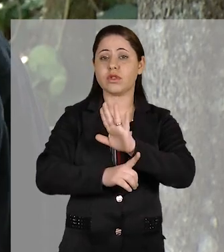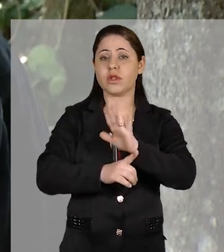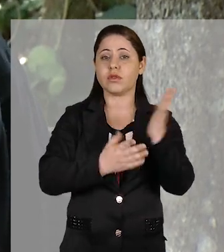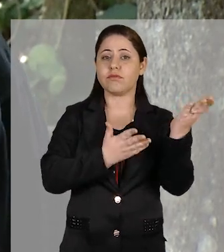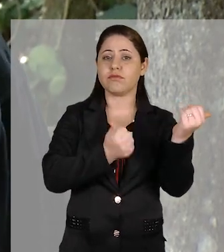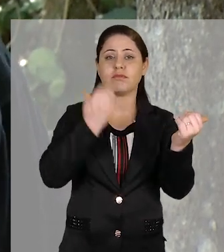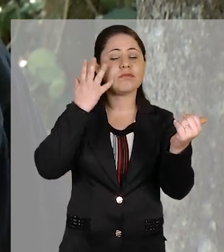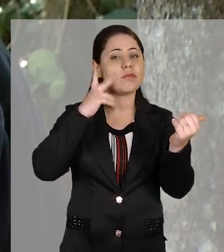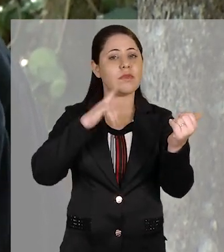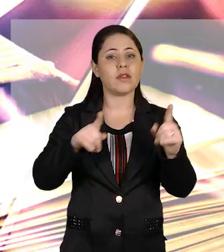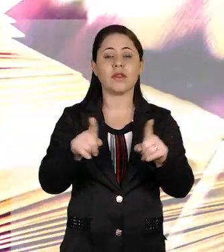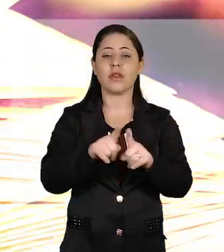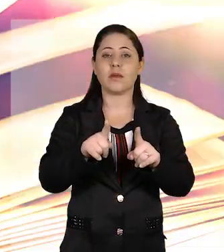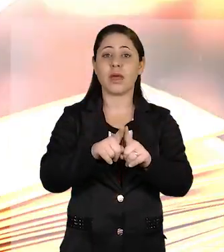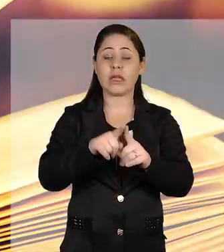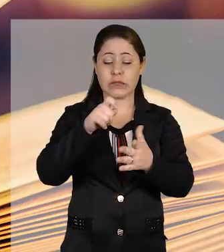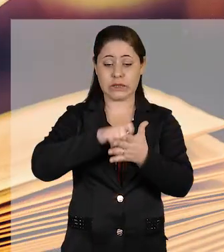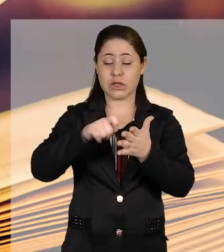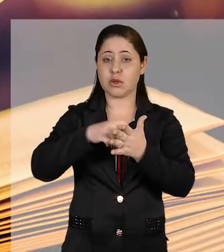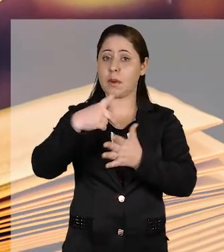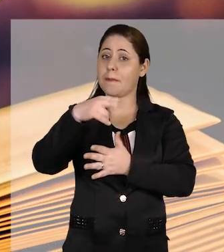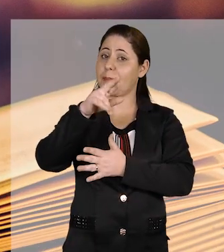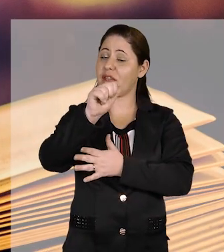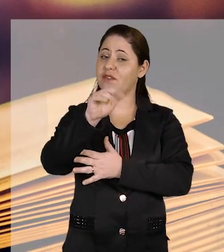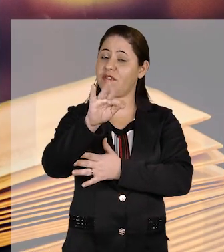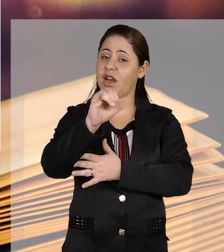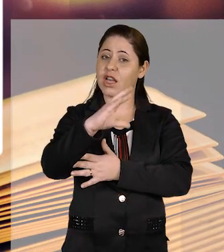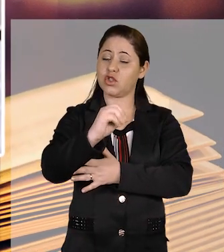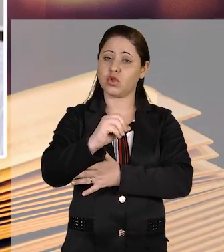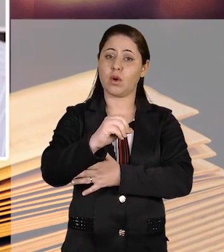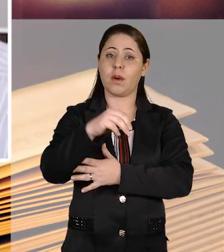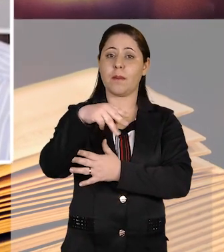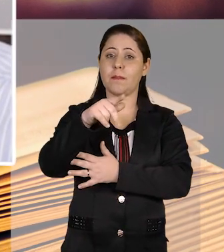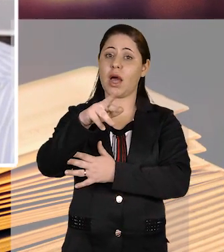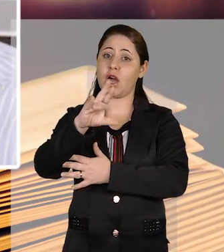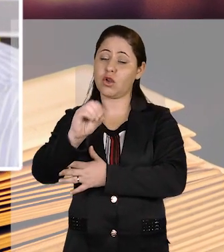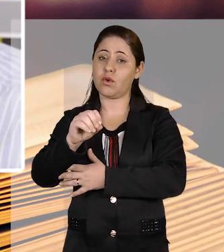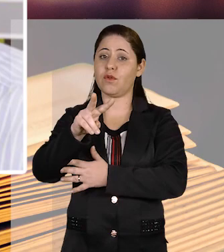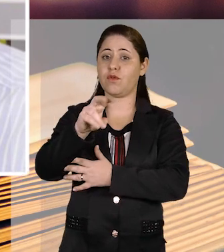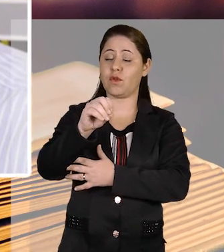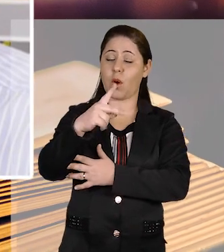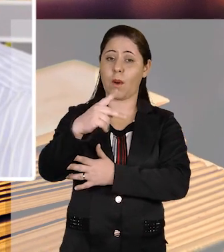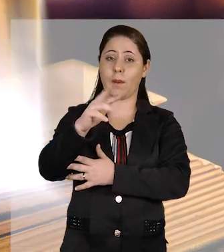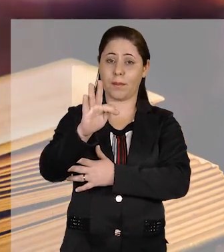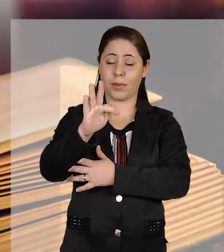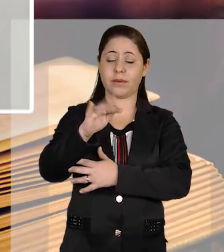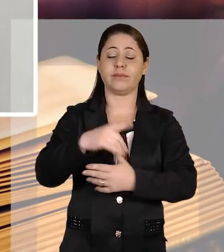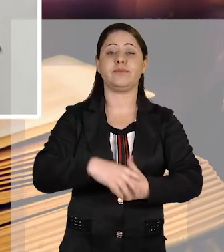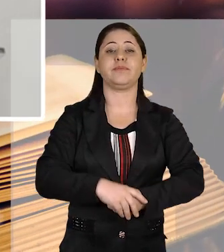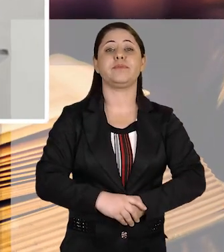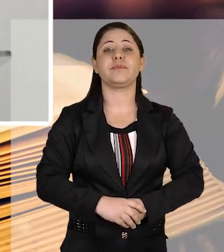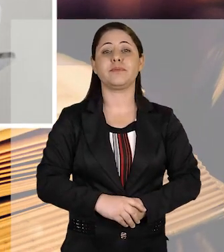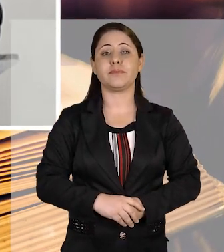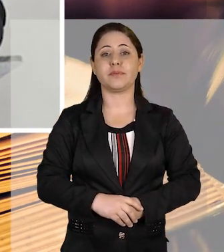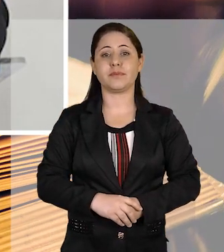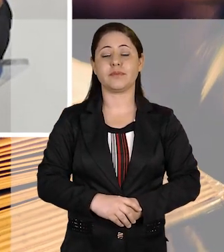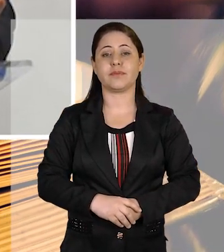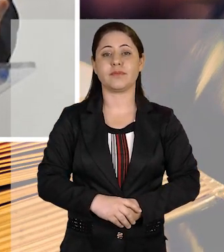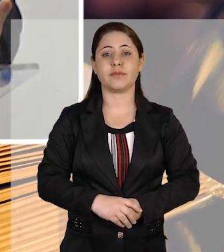e conta com um prefácio escrito por Mário Volpi. Ele é diretor de políticas públicas para adolescentes da Unicef Brasil.